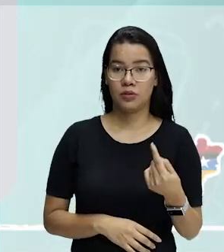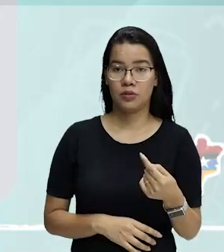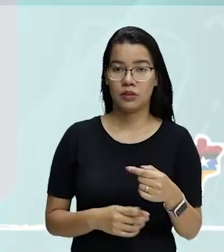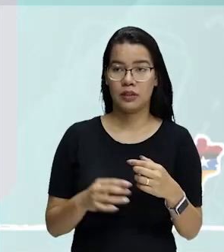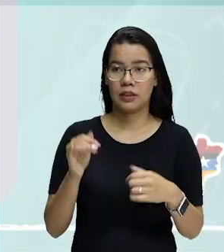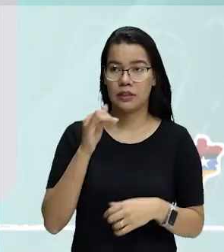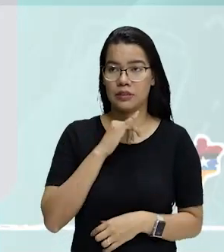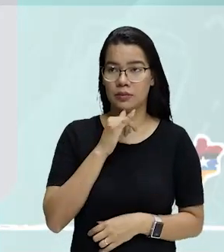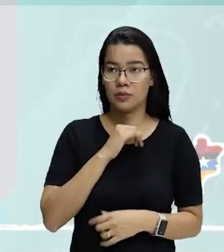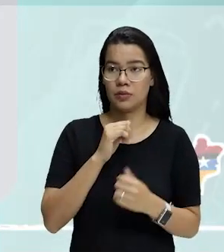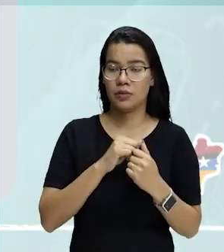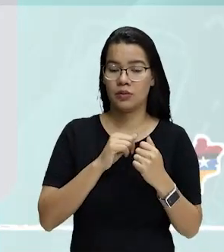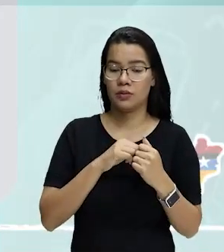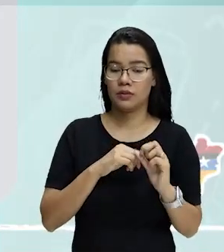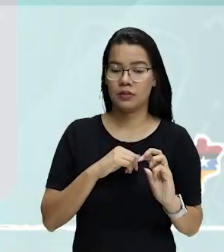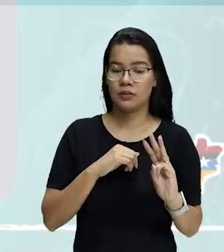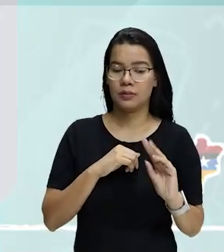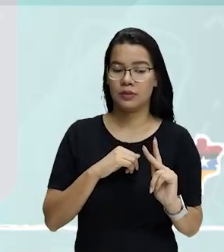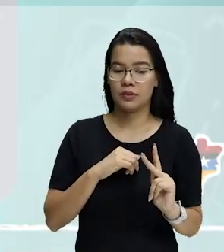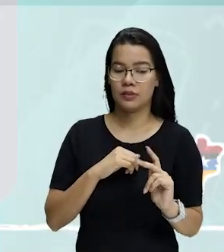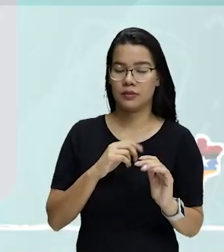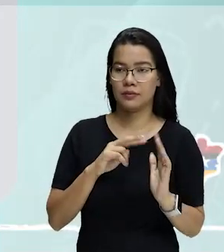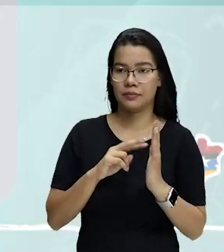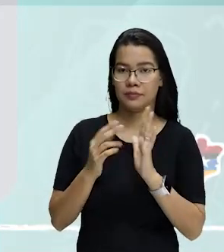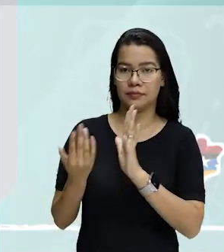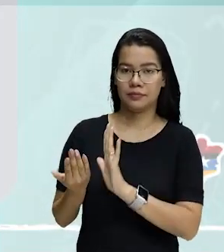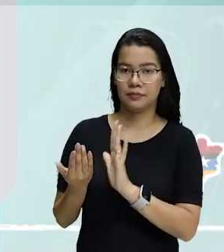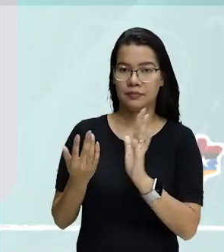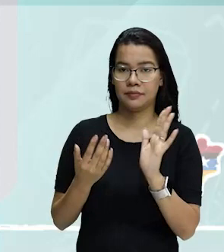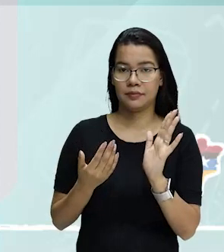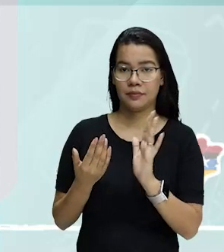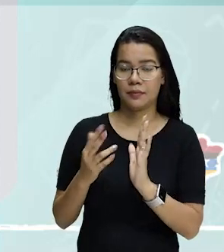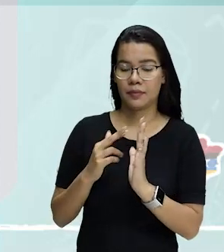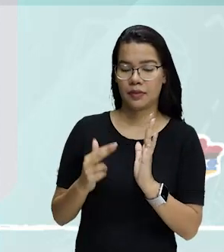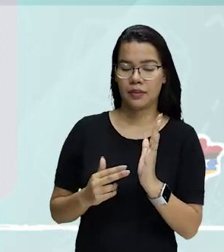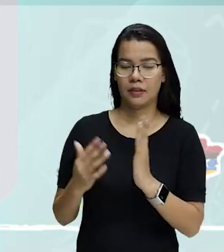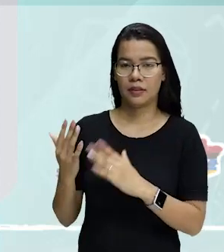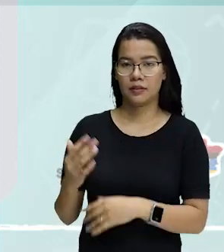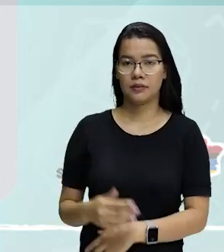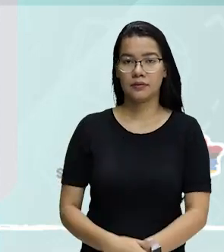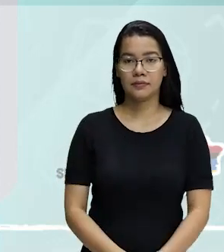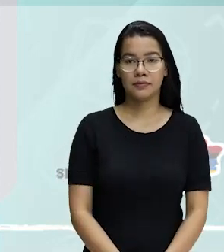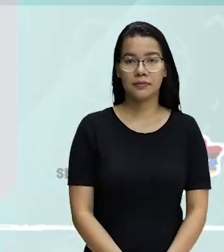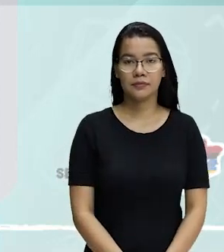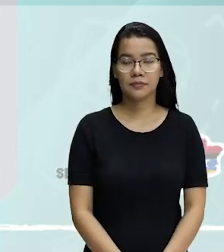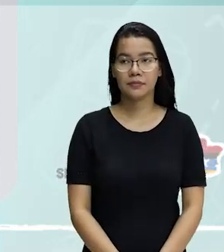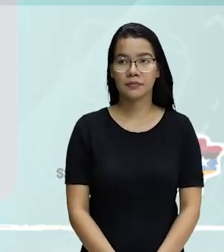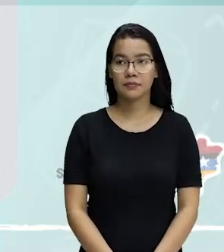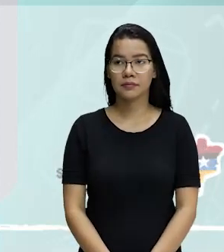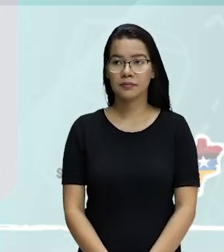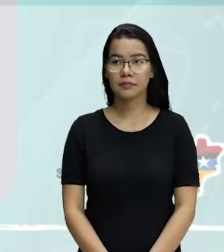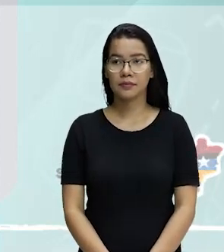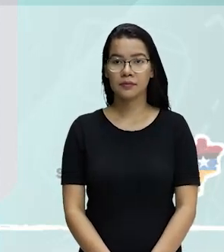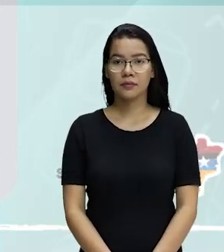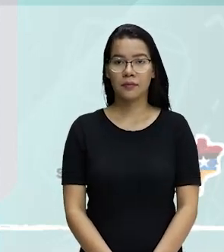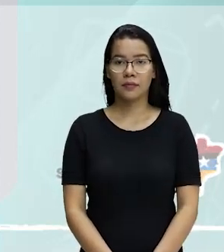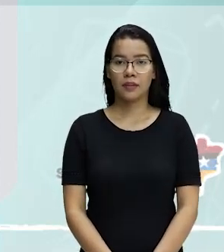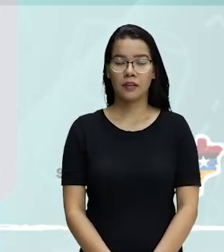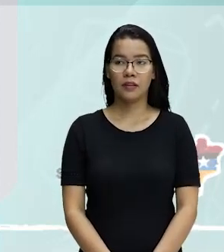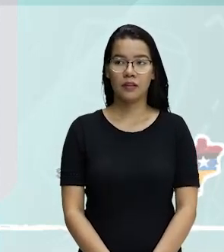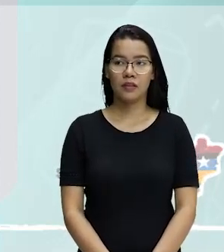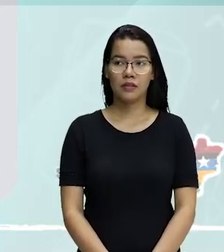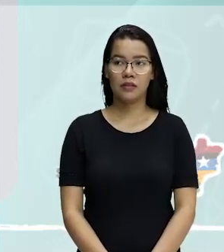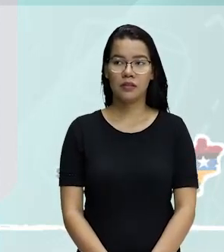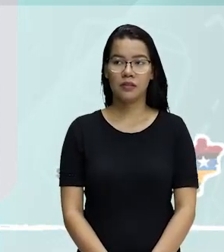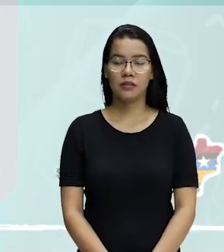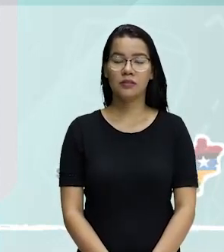com WH, percebam que são muitos, ó. Whose, você usa para perguntar de quem, sempre se